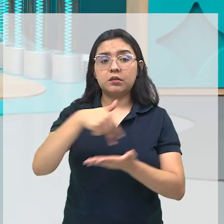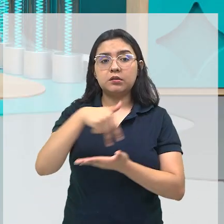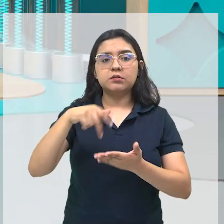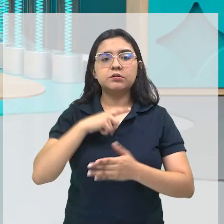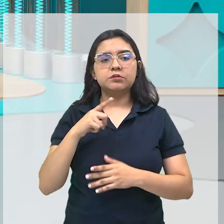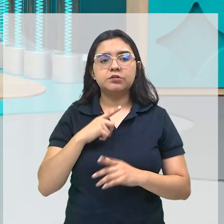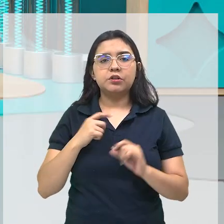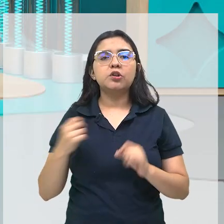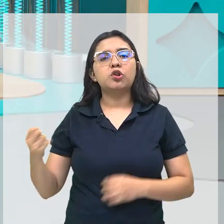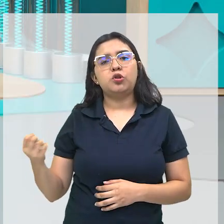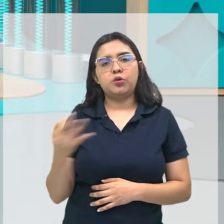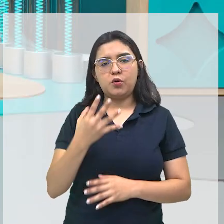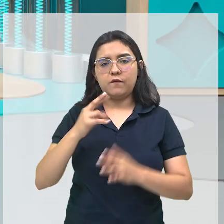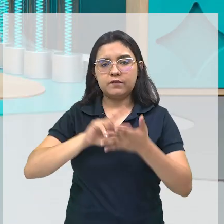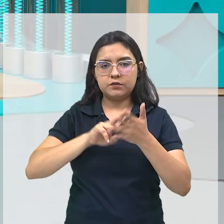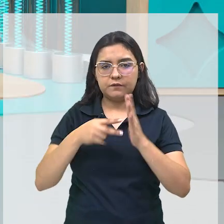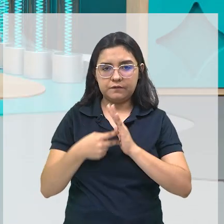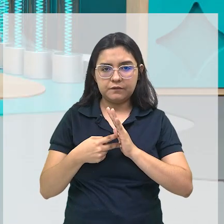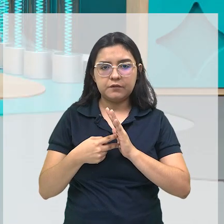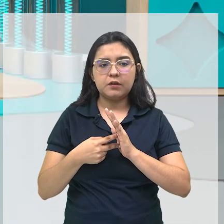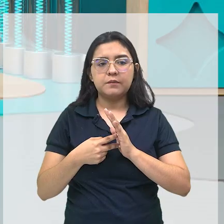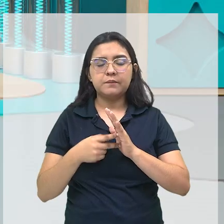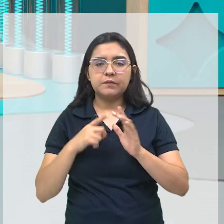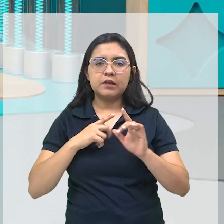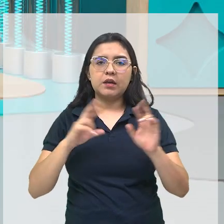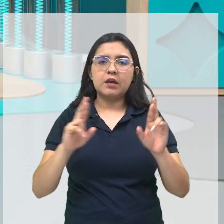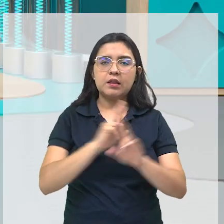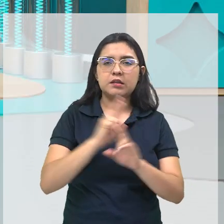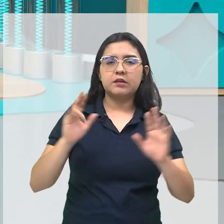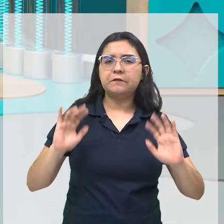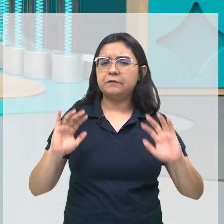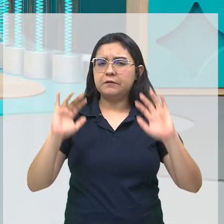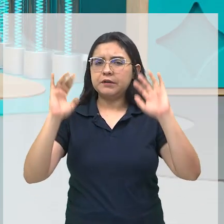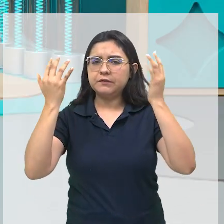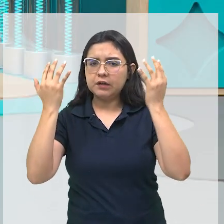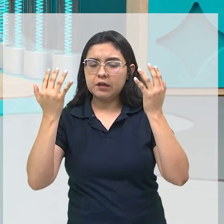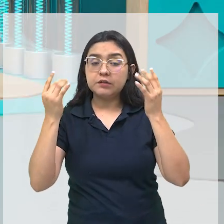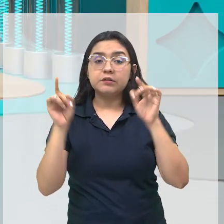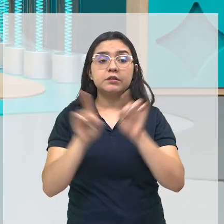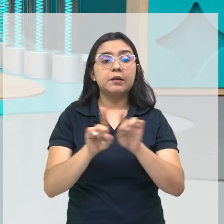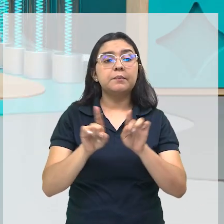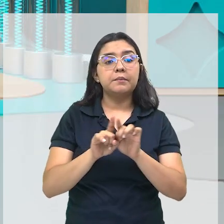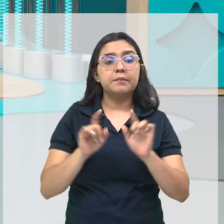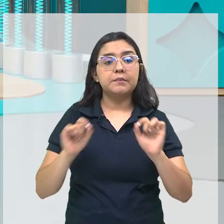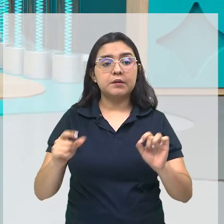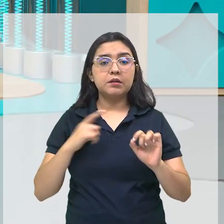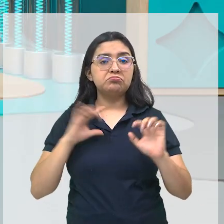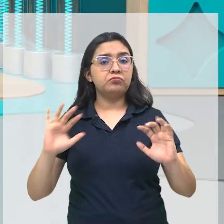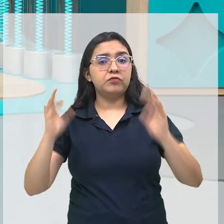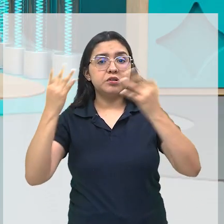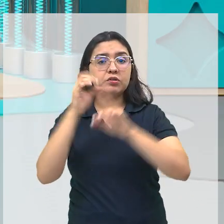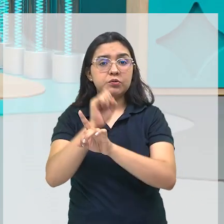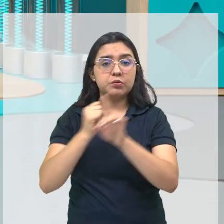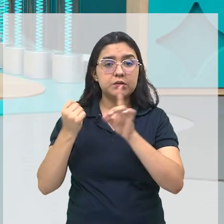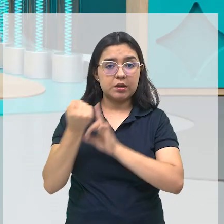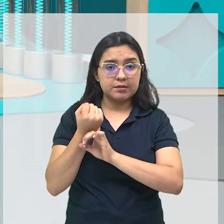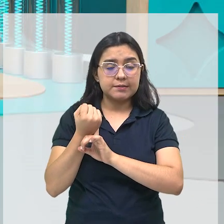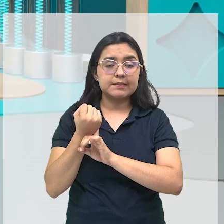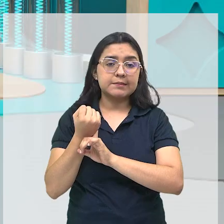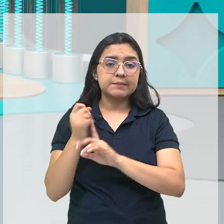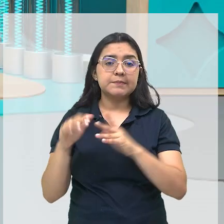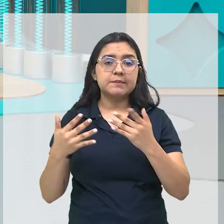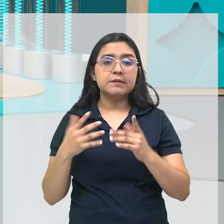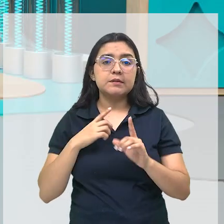assumiu novos significados, tá bom? Muitas vezes associada ali às festividades e eventos sociais. Apesar